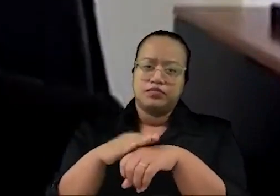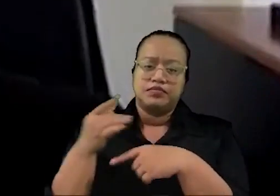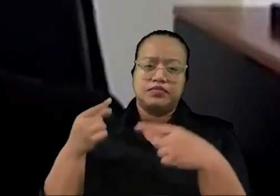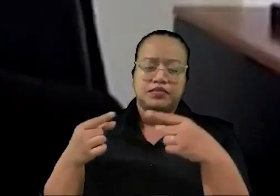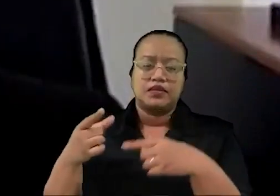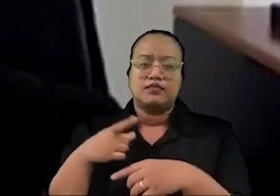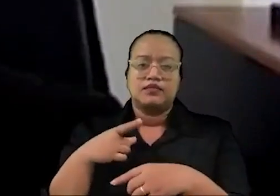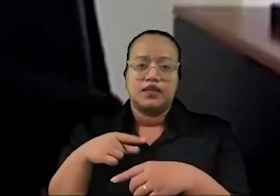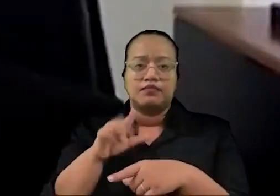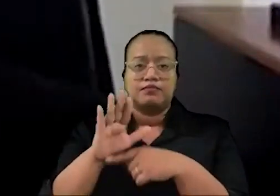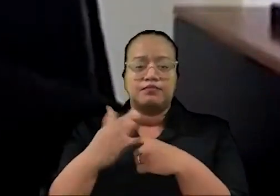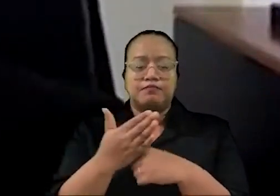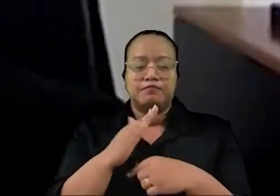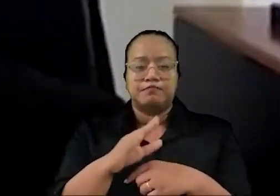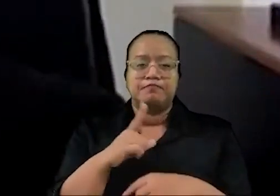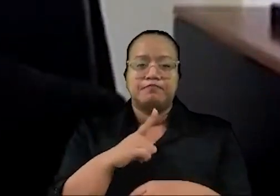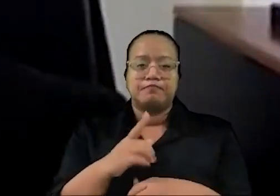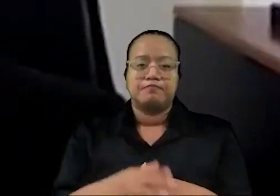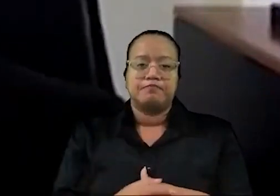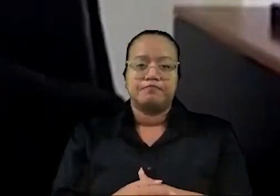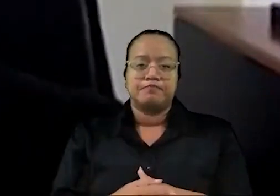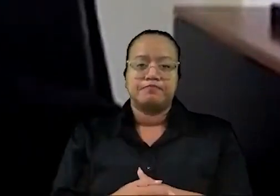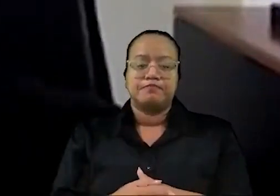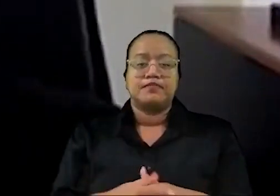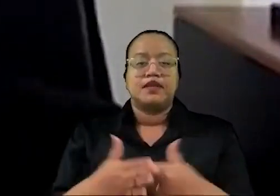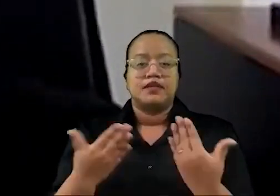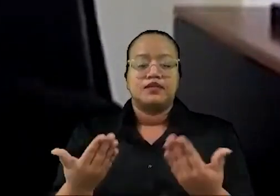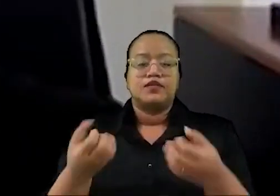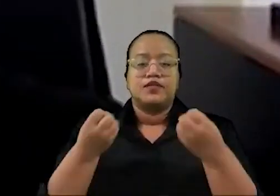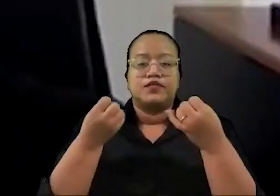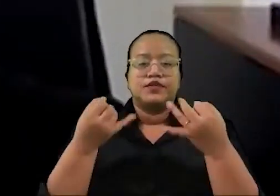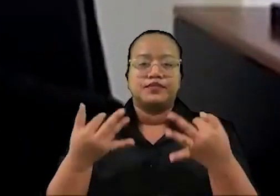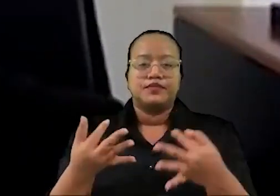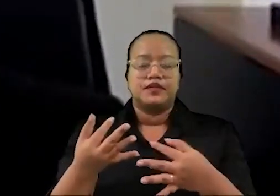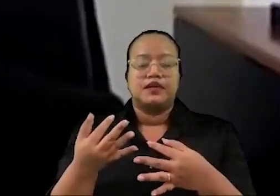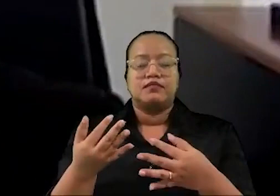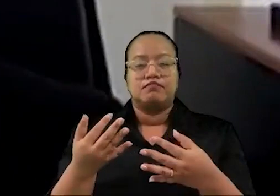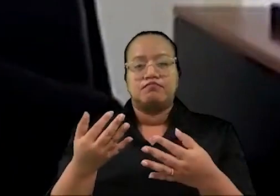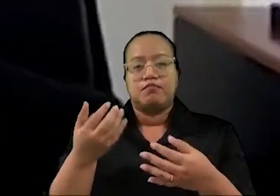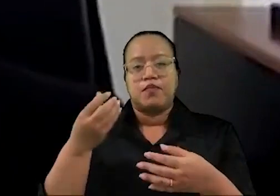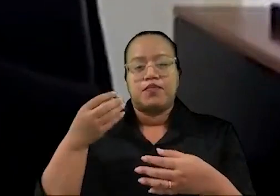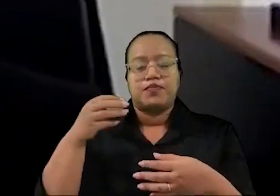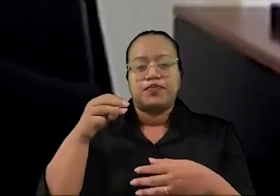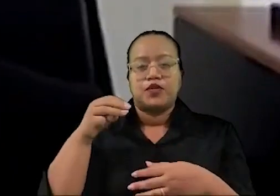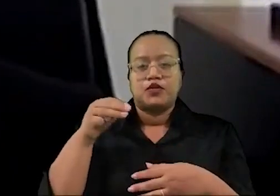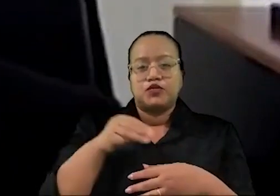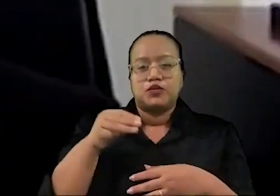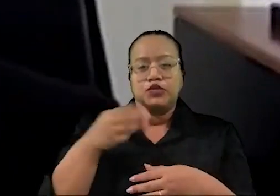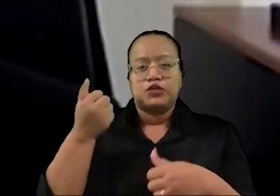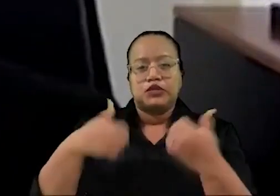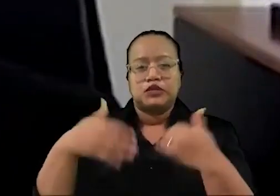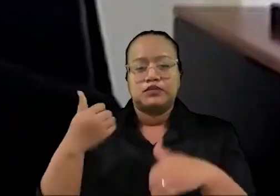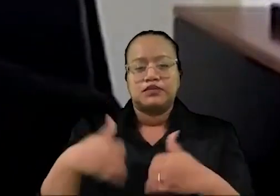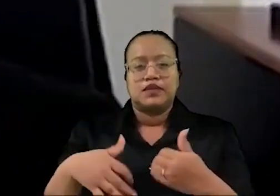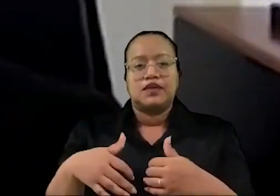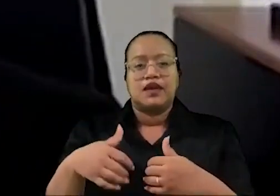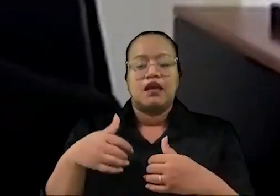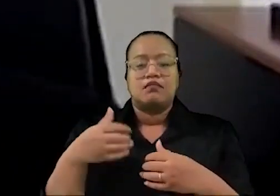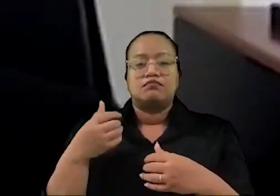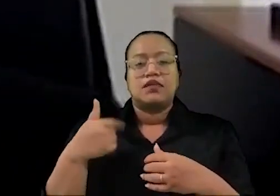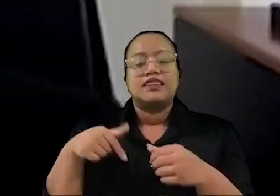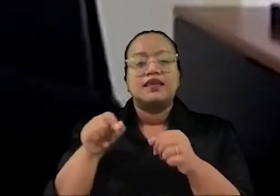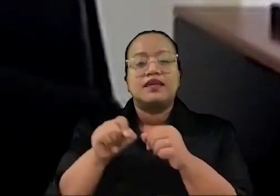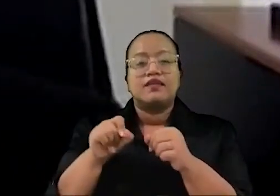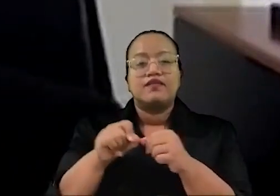poucas palavras, tentar compartilhar aqui em alguns minutos que me foi reservado, aquilo que a gente tem feito aqui na primeira região, que eu acredito